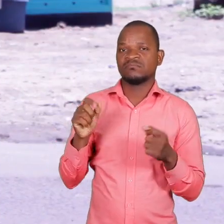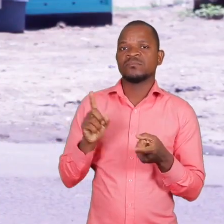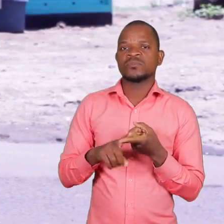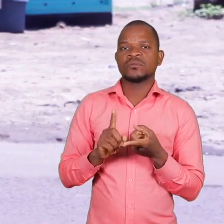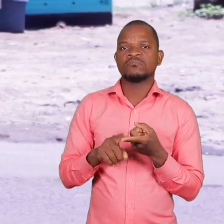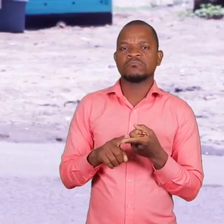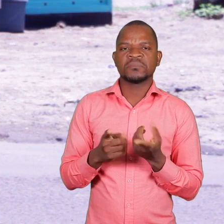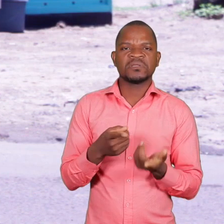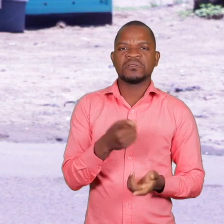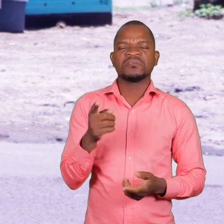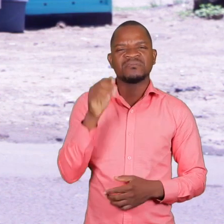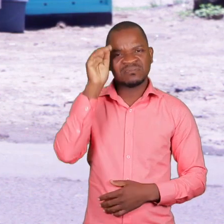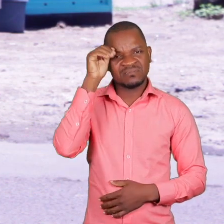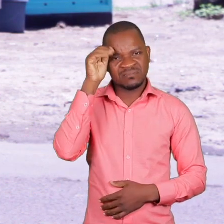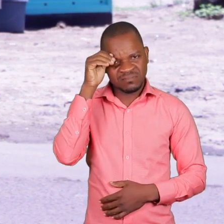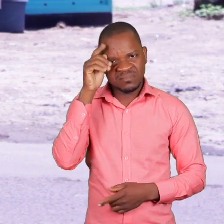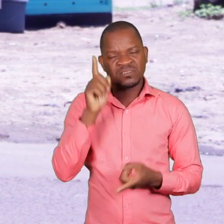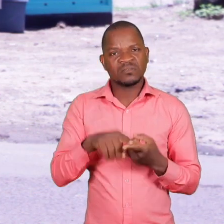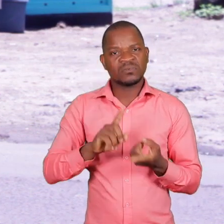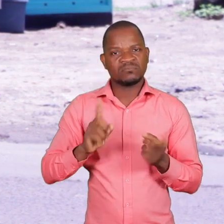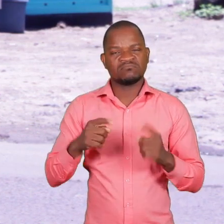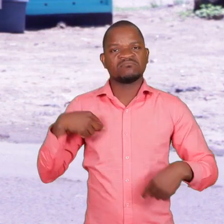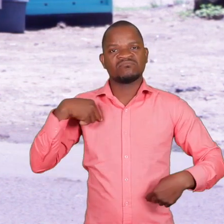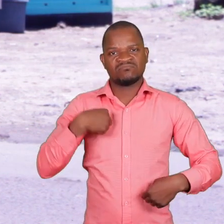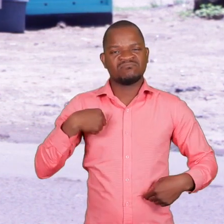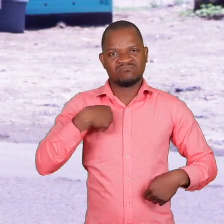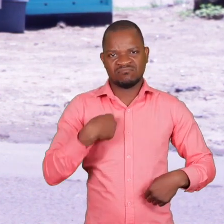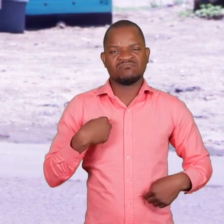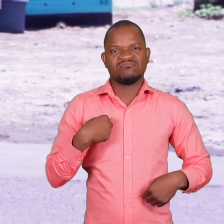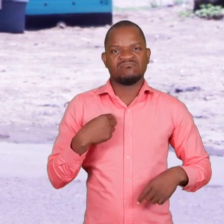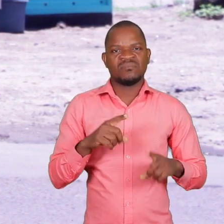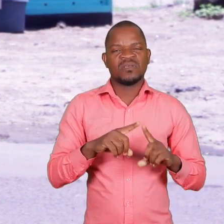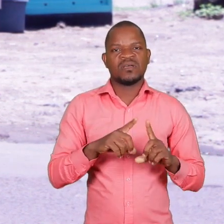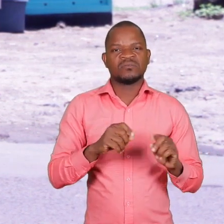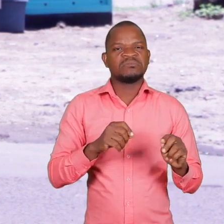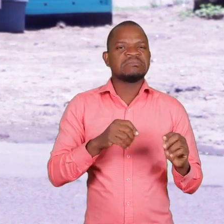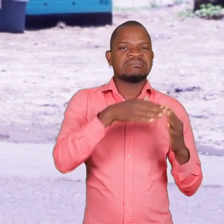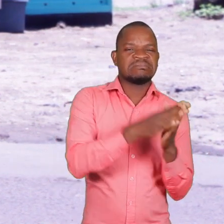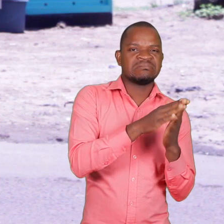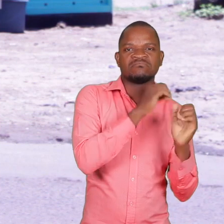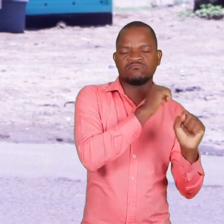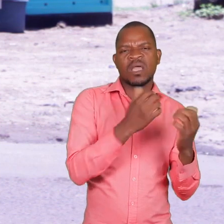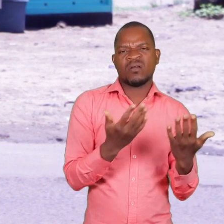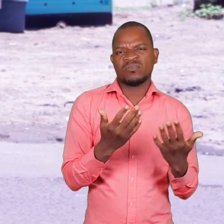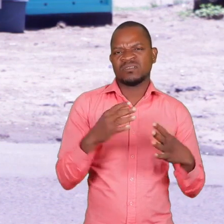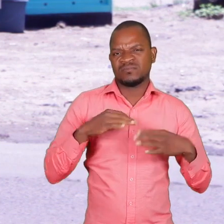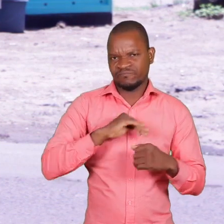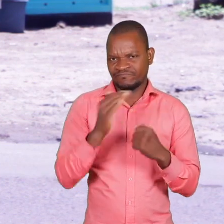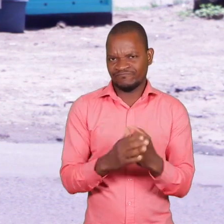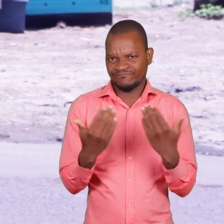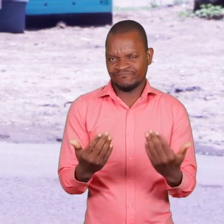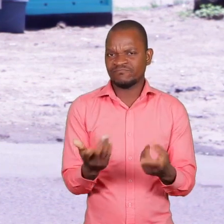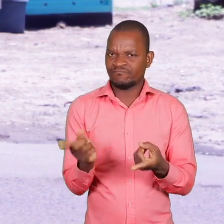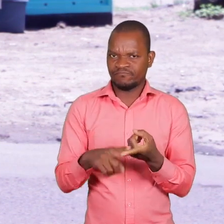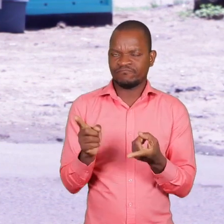saúde, contribui para a perda de dignidade e até ameaça de agressão sexual. Nós vamos a um rápido intervalo e voltamos já